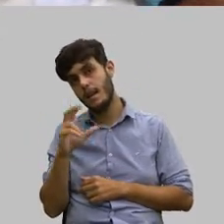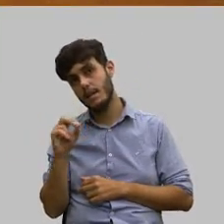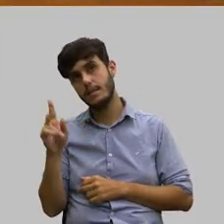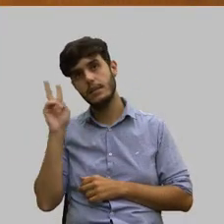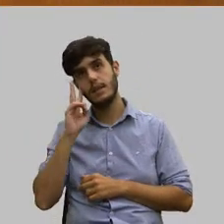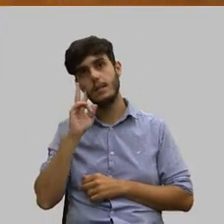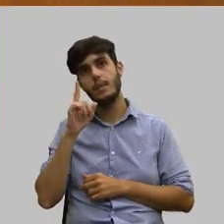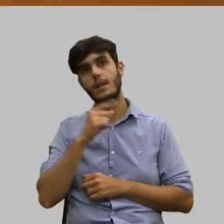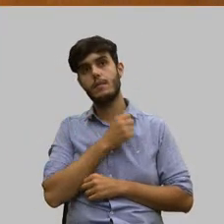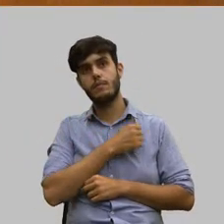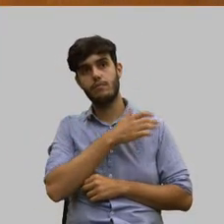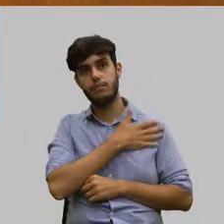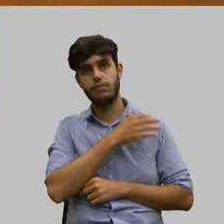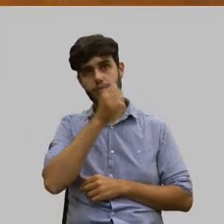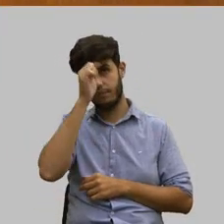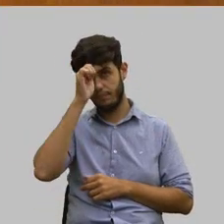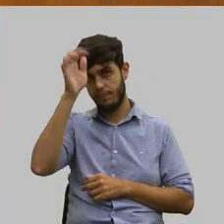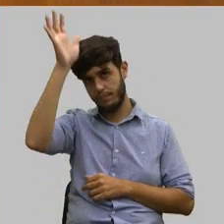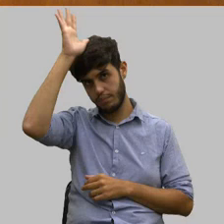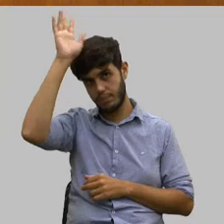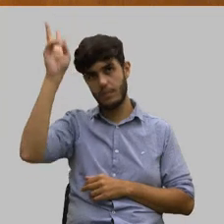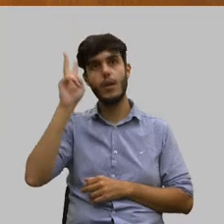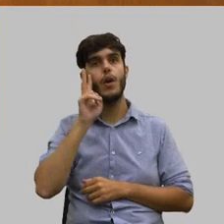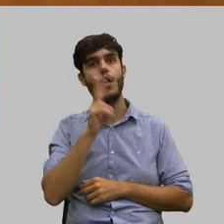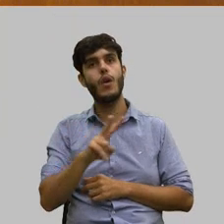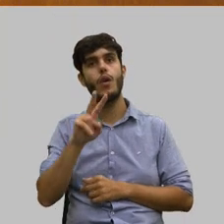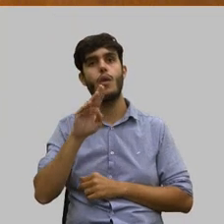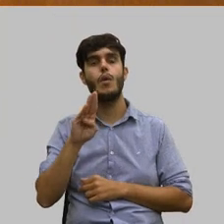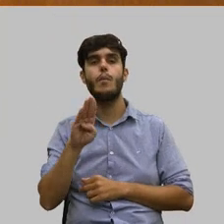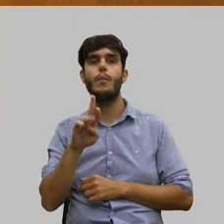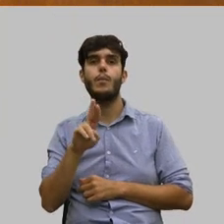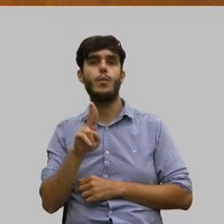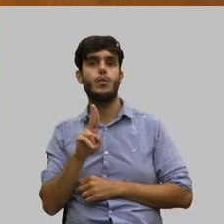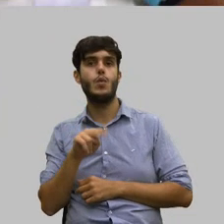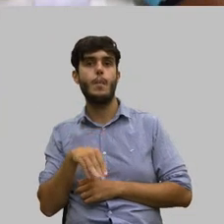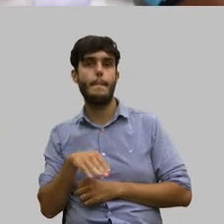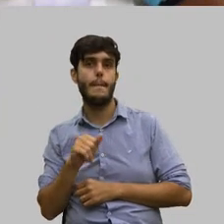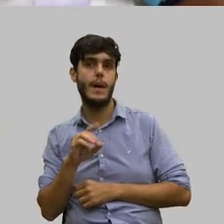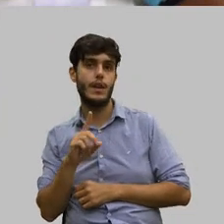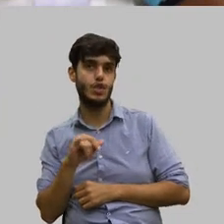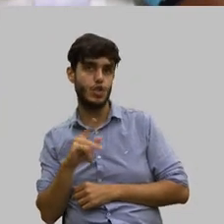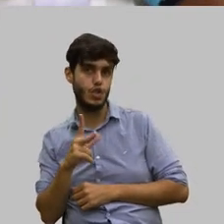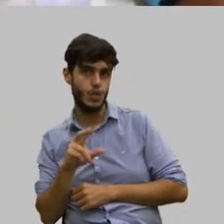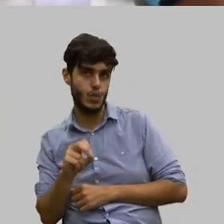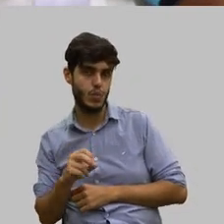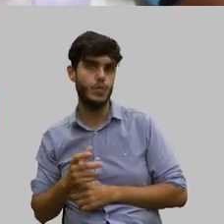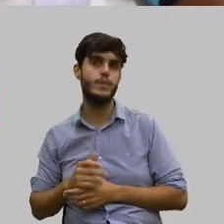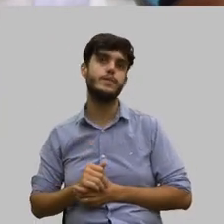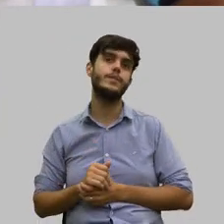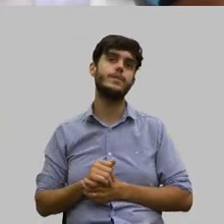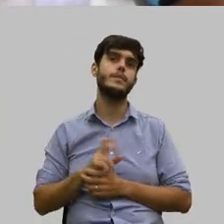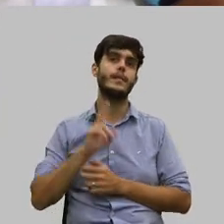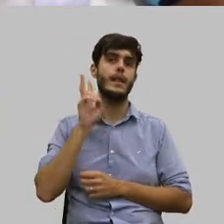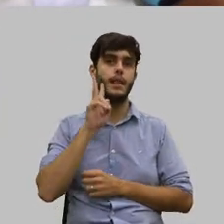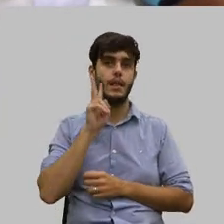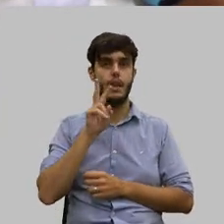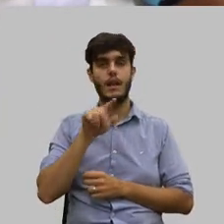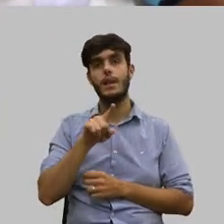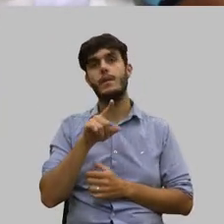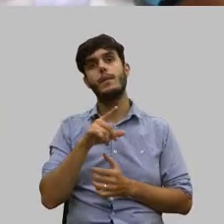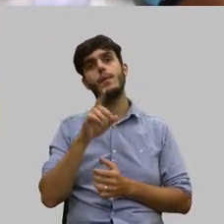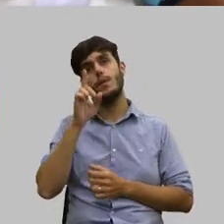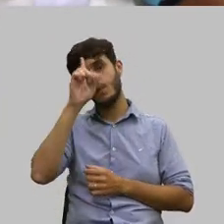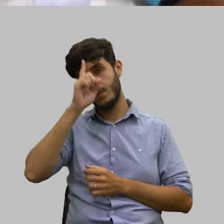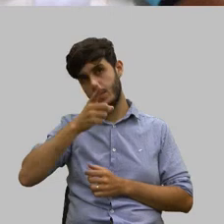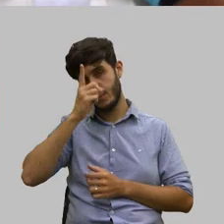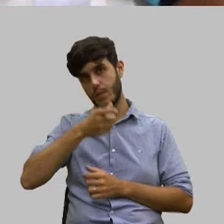Mas lembra olhando lá para Brumadinho eles enfiados na lama lembra deles que mesmo que o efetivo pequeno atendendo ordem